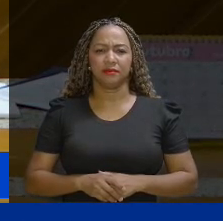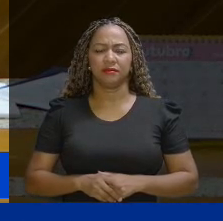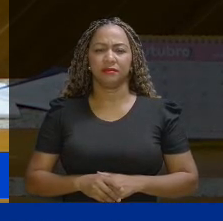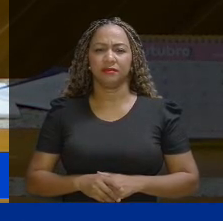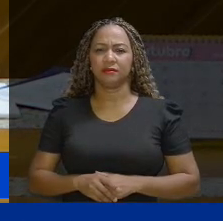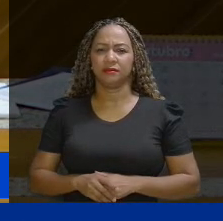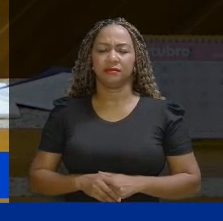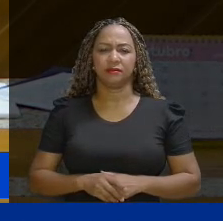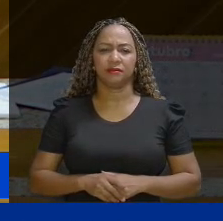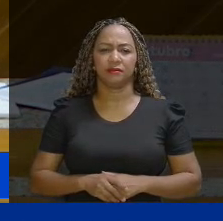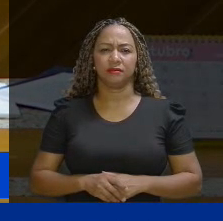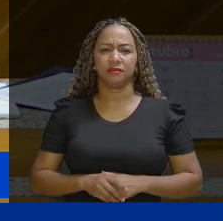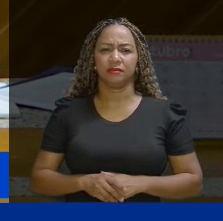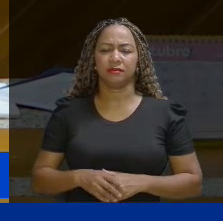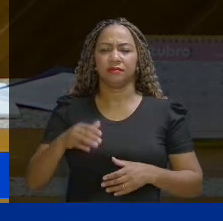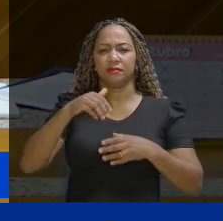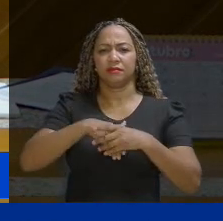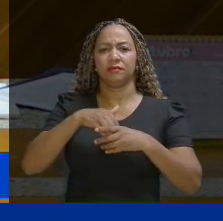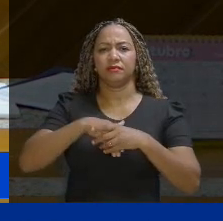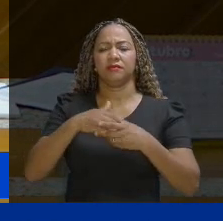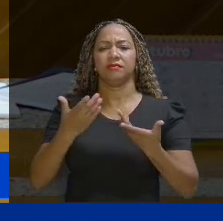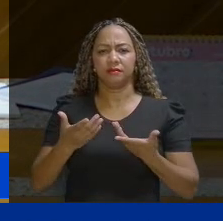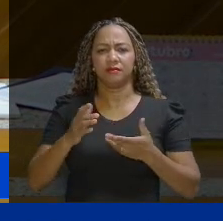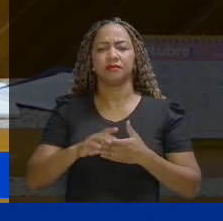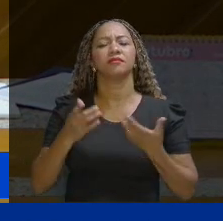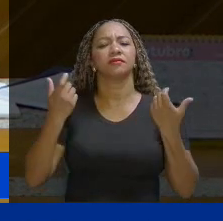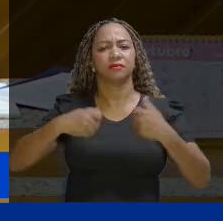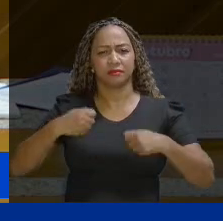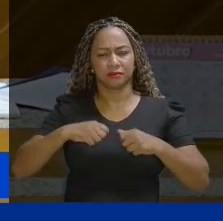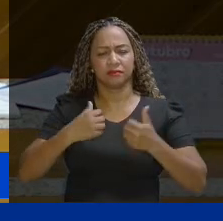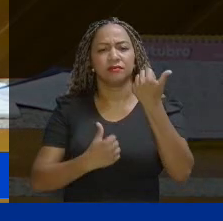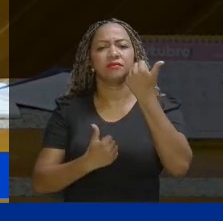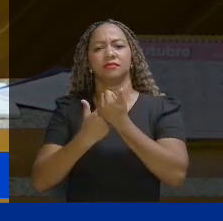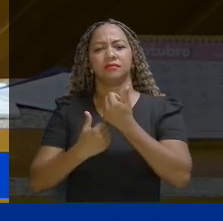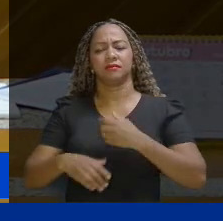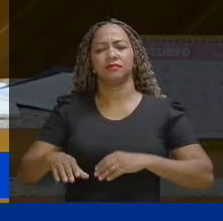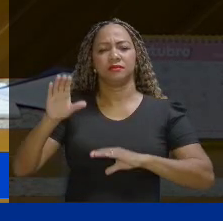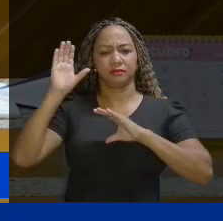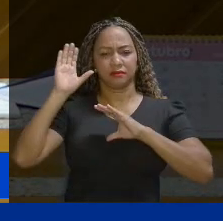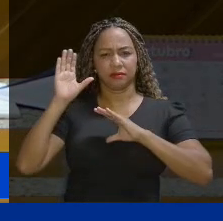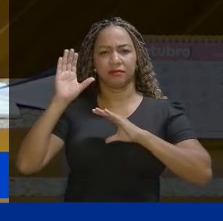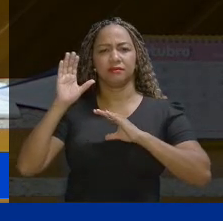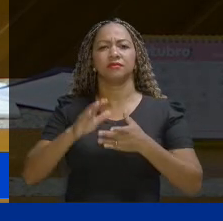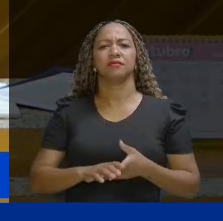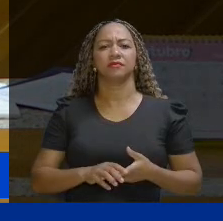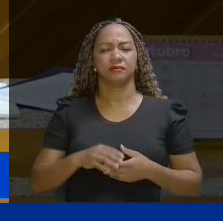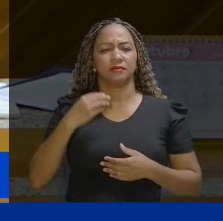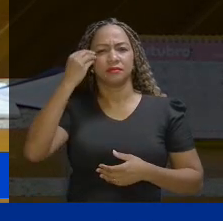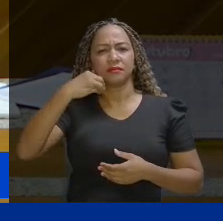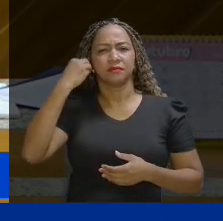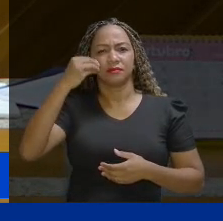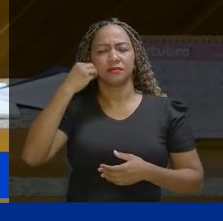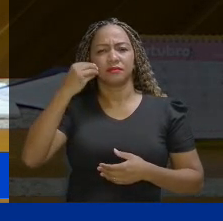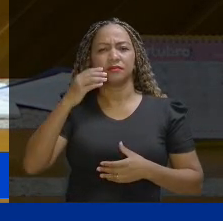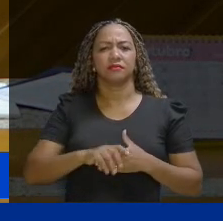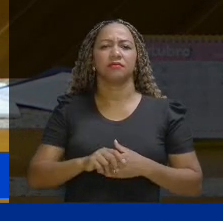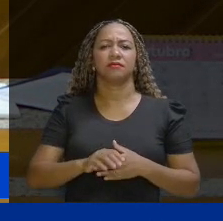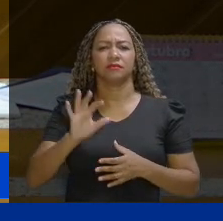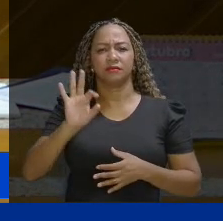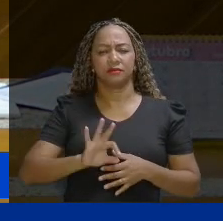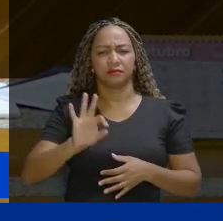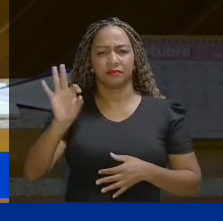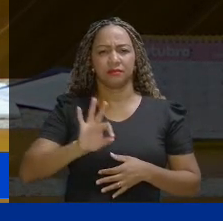no trecho do voto que assentou a necessidade de substituição das candidatas, a despeito da observância de percentual após